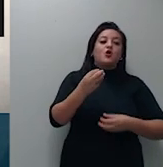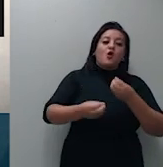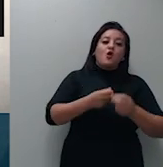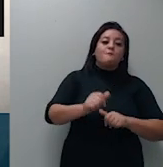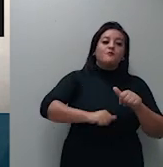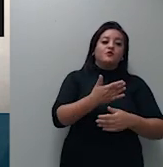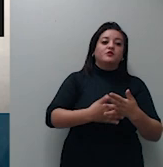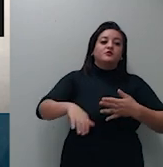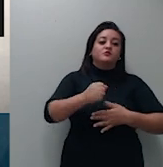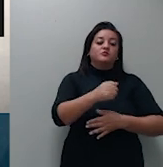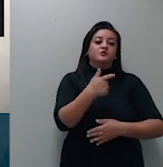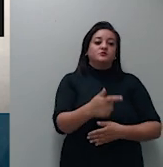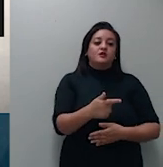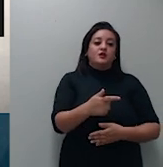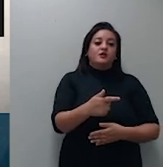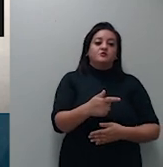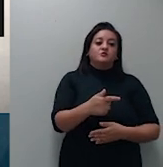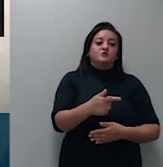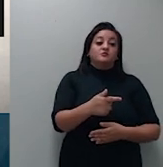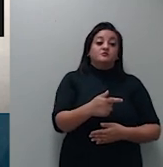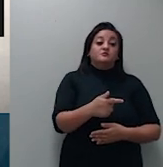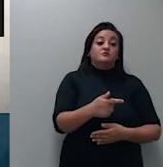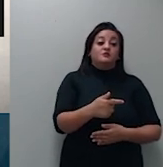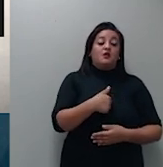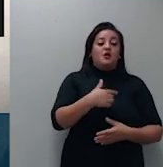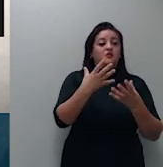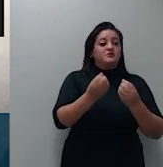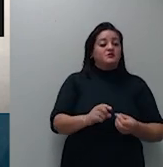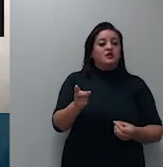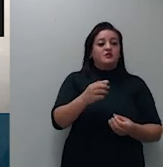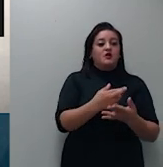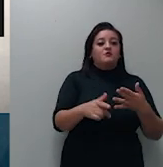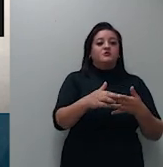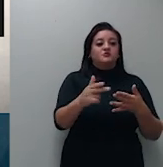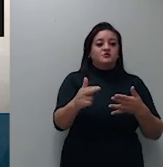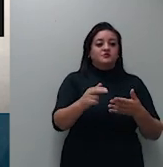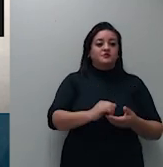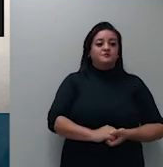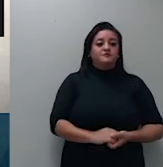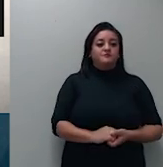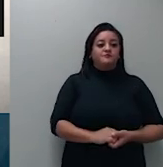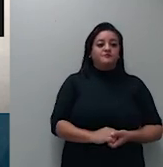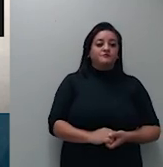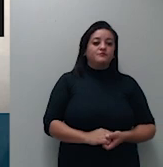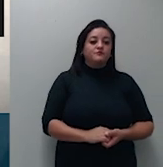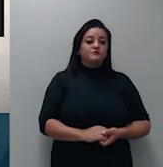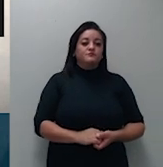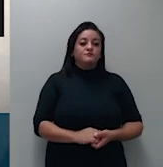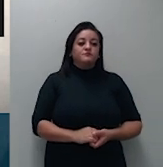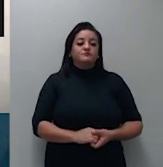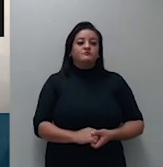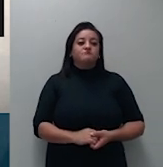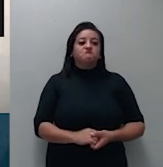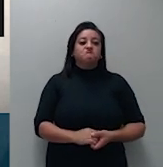intransponível da súmula 7 e o nego provimento ao agravo interno